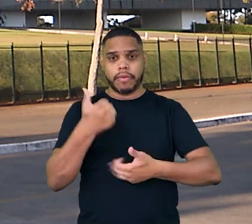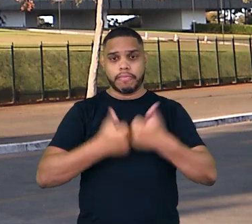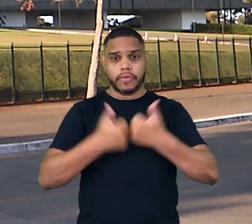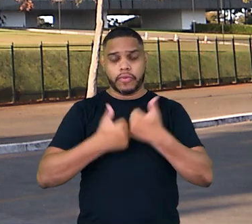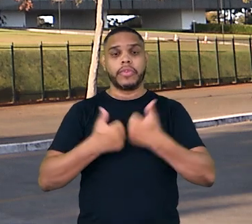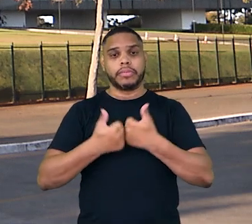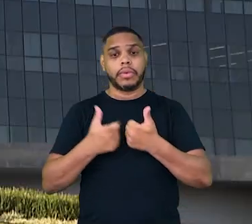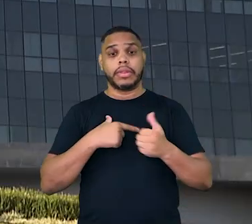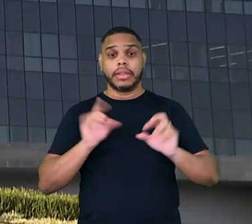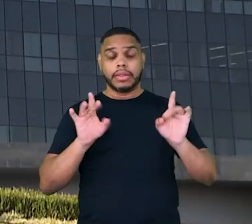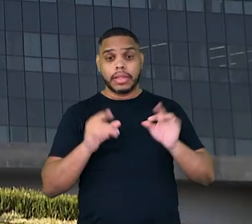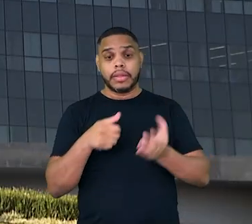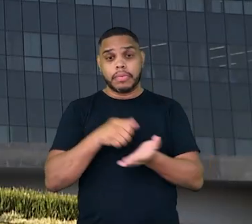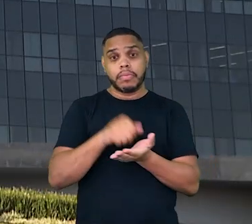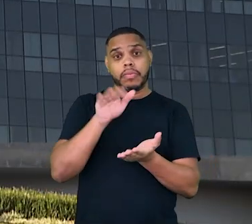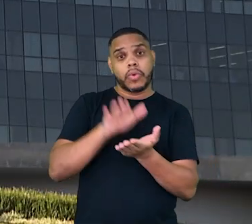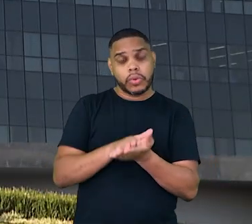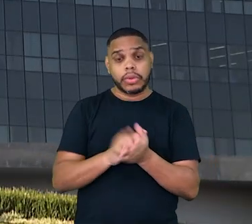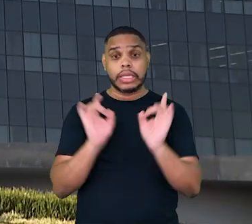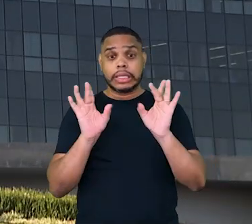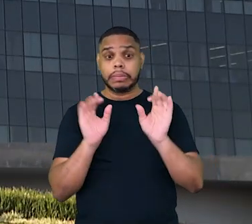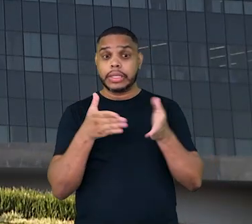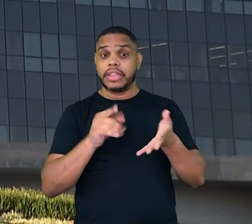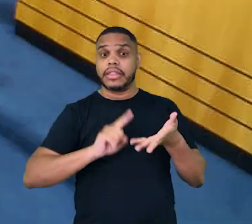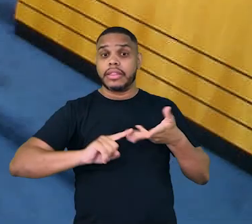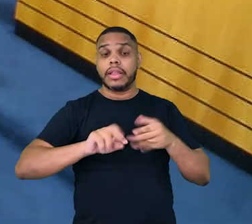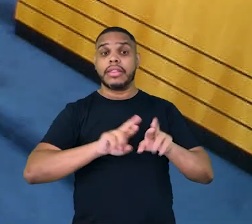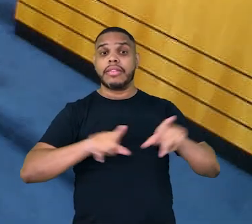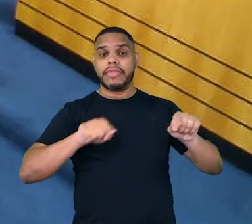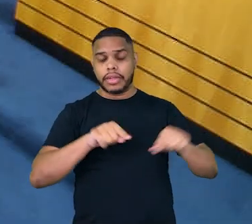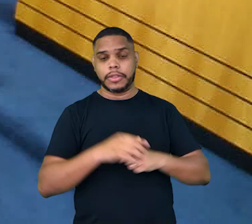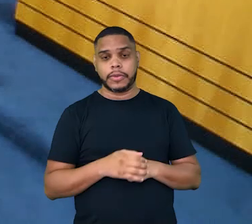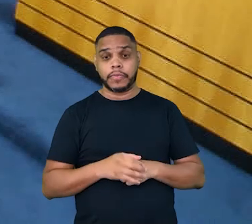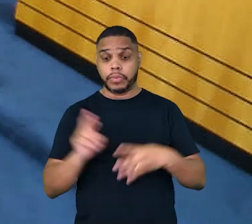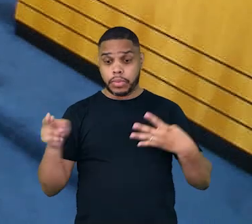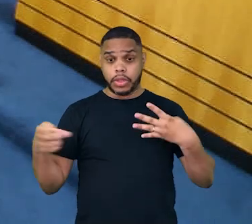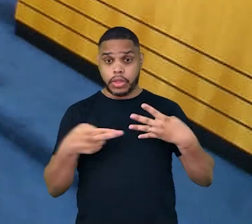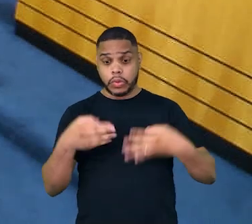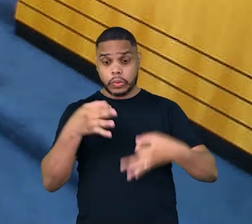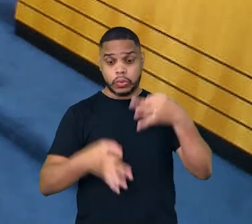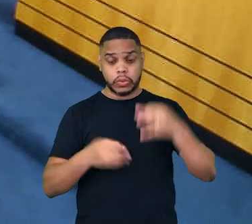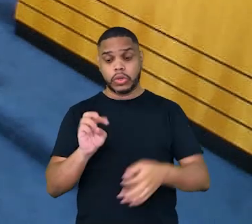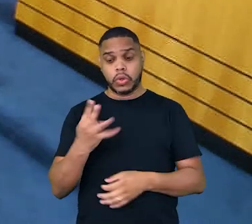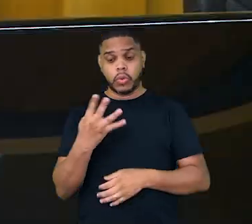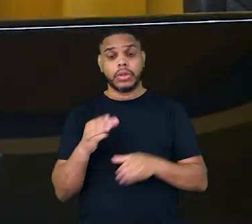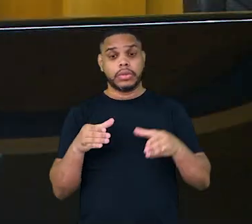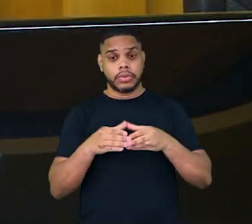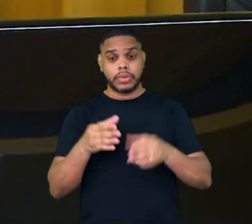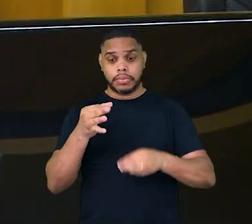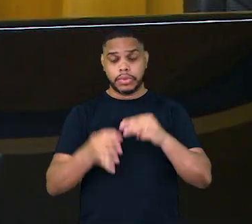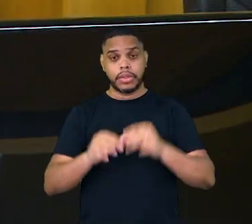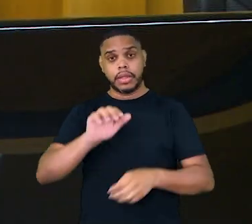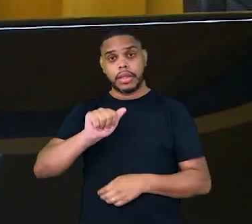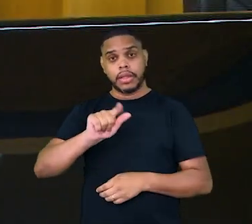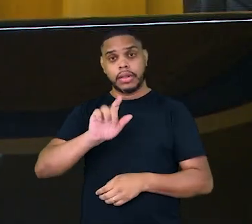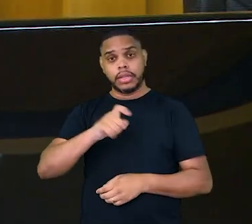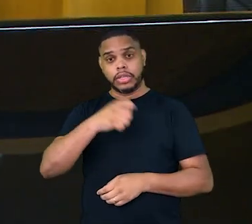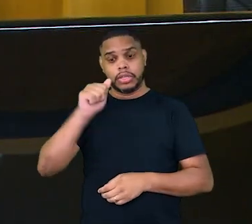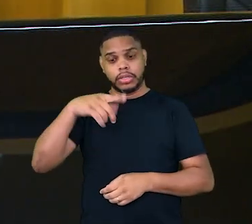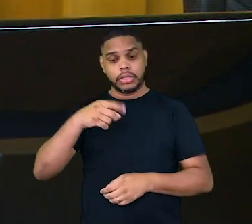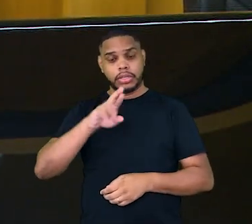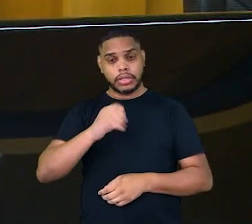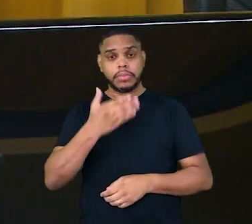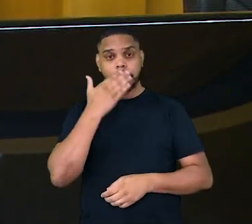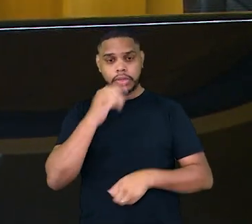atletas profissionais, com multa rescisória específica. O recurso foi julgado pela quarta turma. O ministro Alexandre Ramos